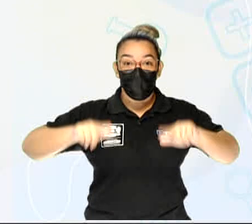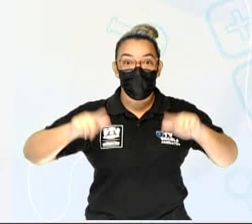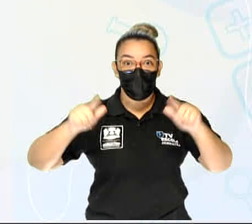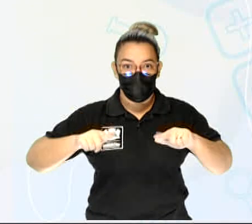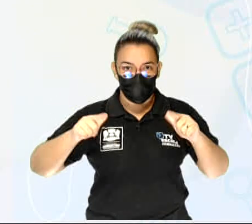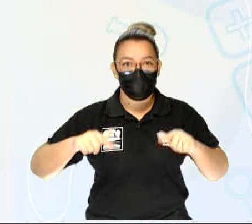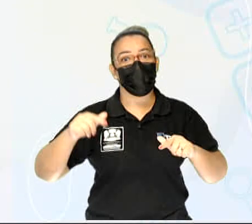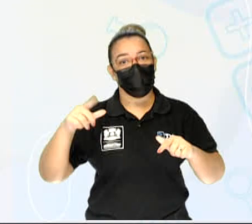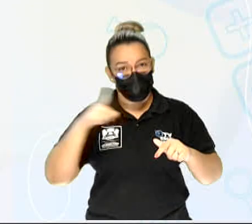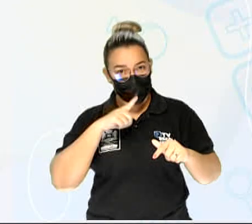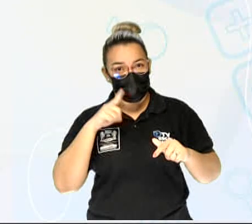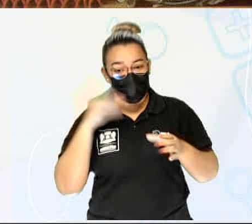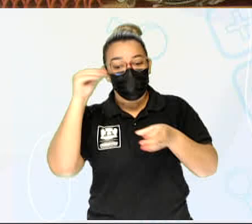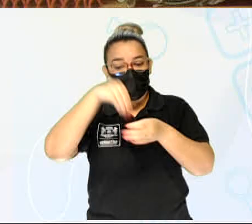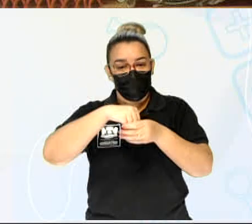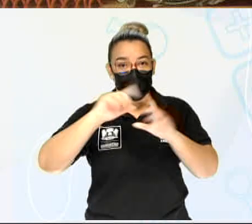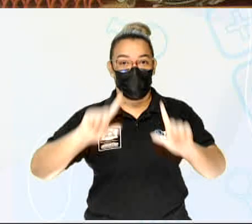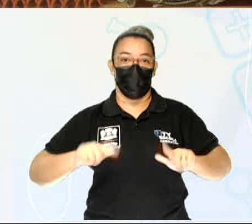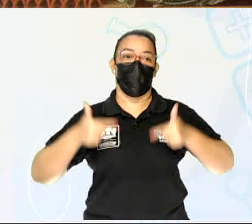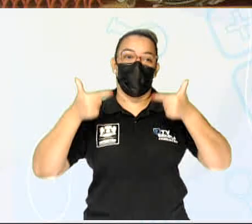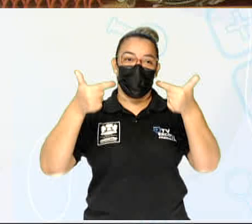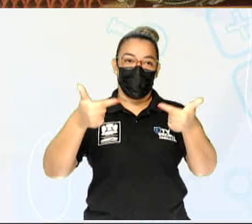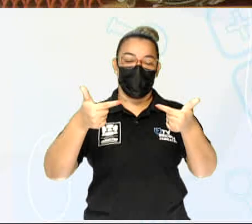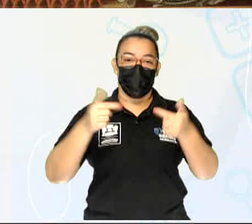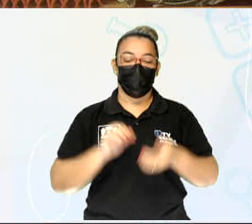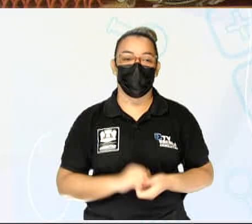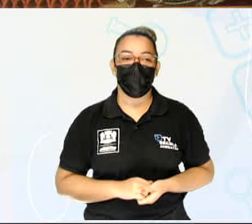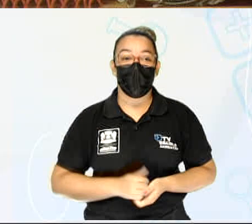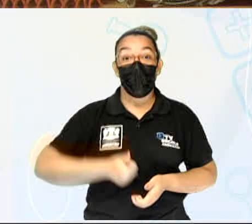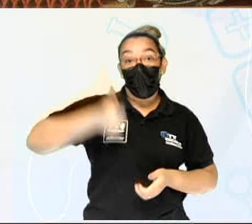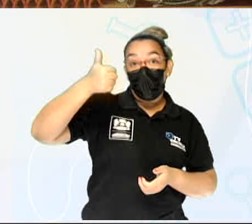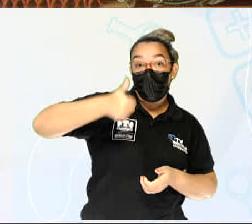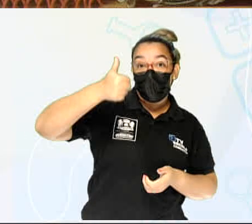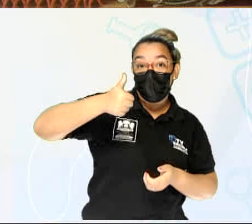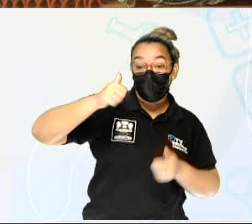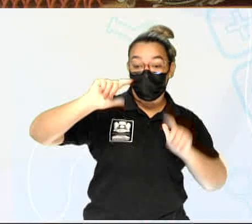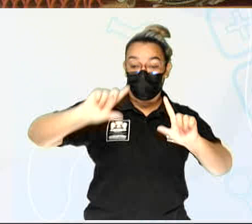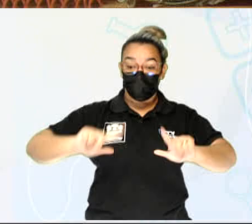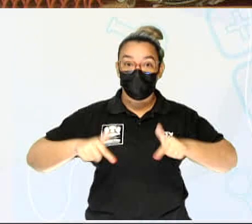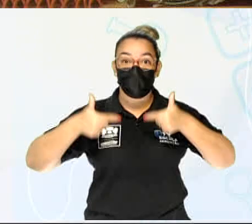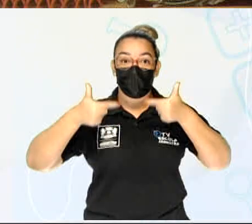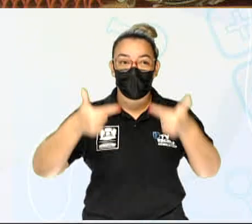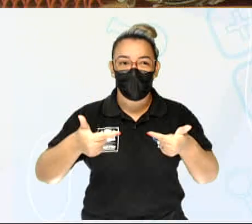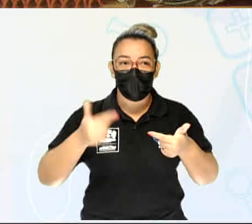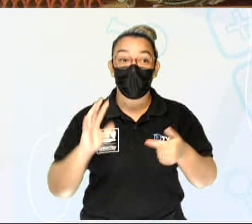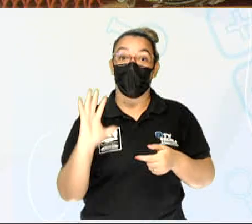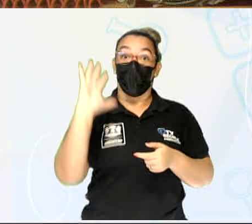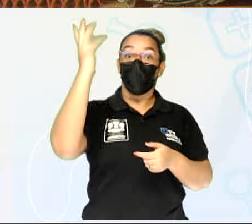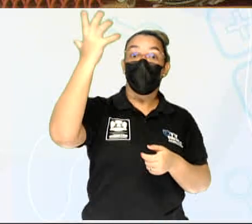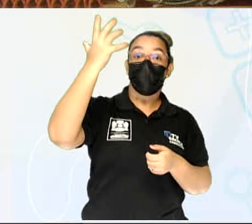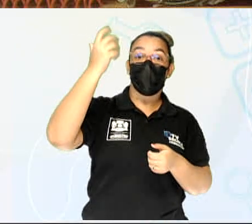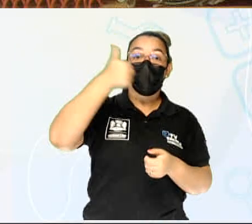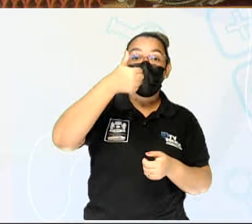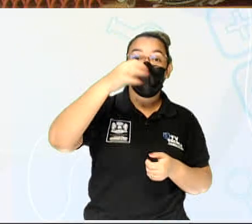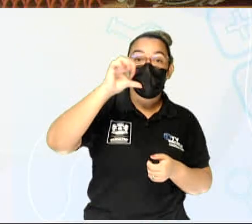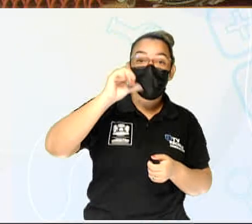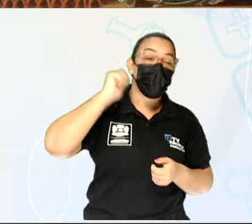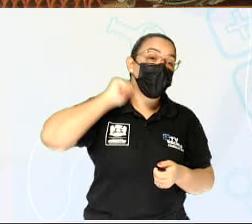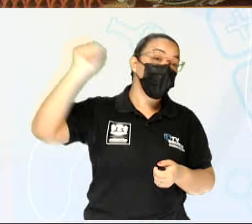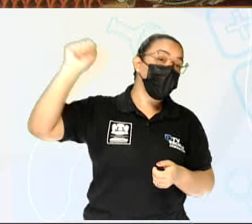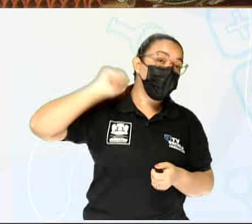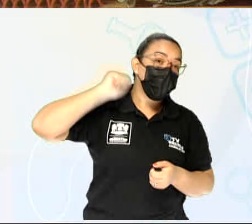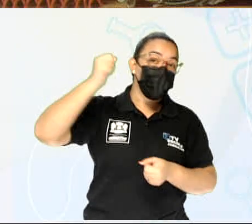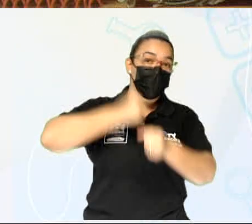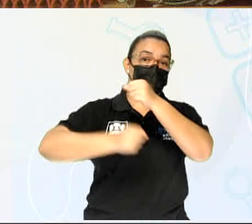houveram as batalhas. A primeira batalha, ela aconteceu em 19 de abril de